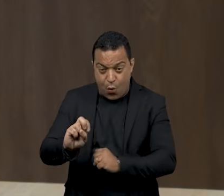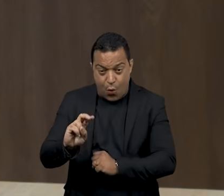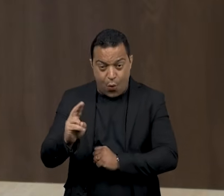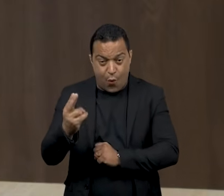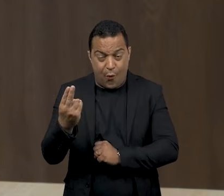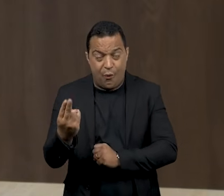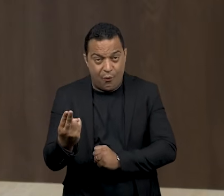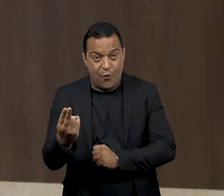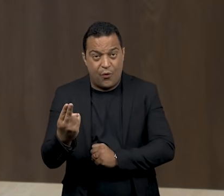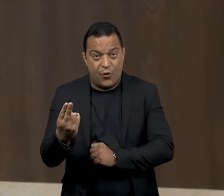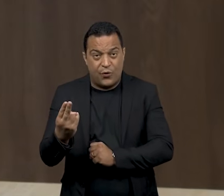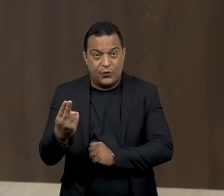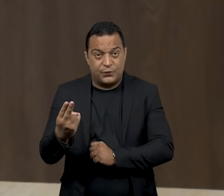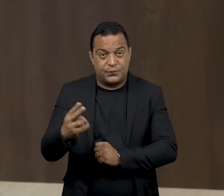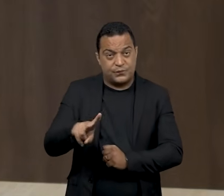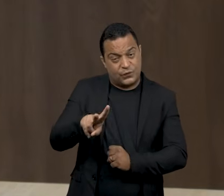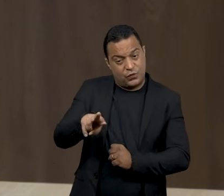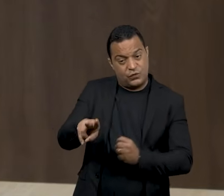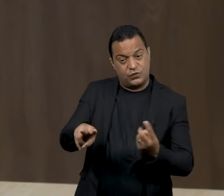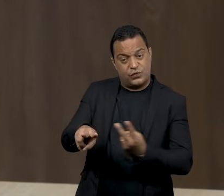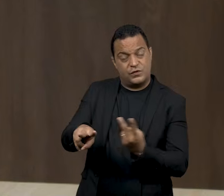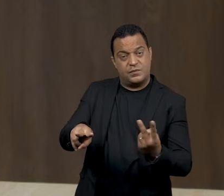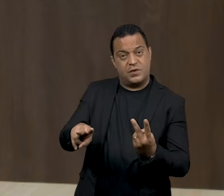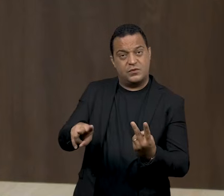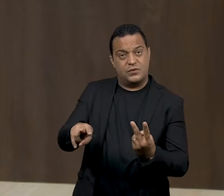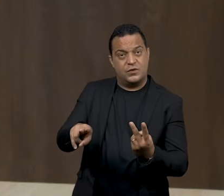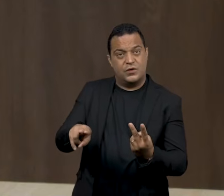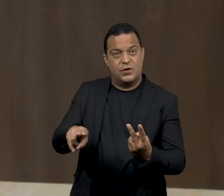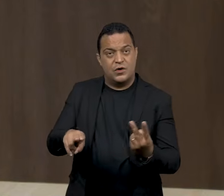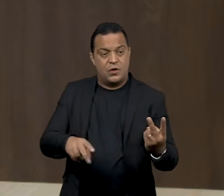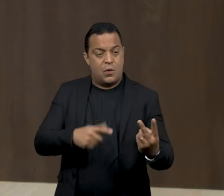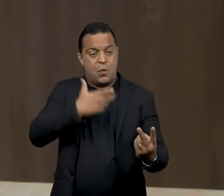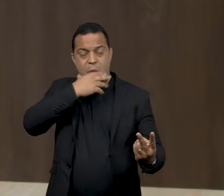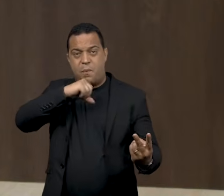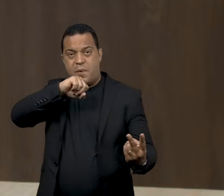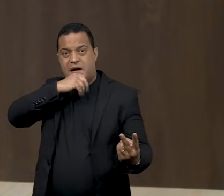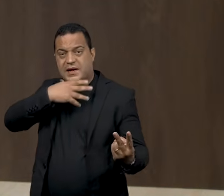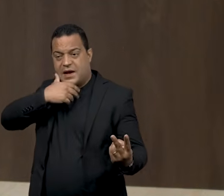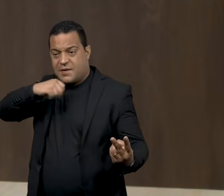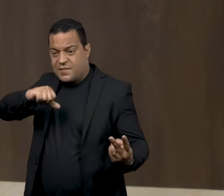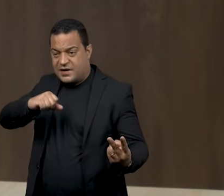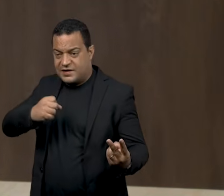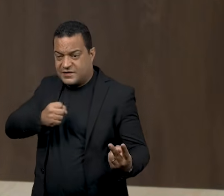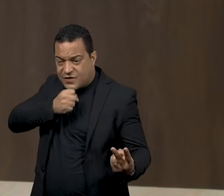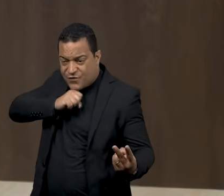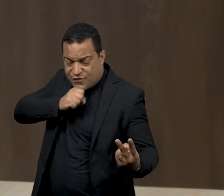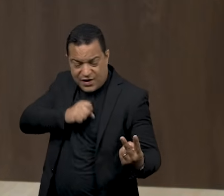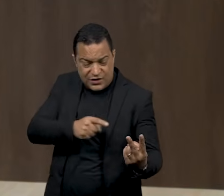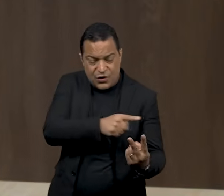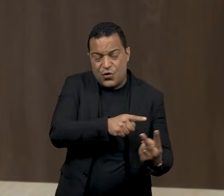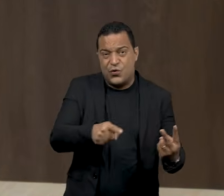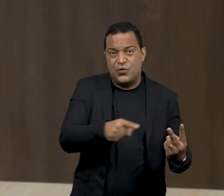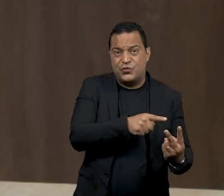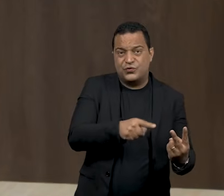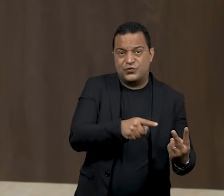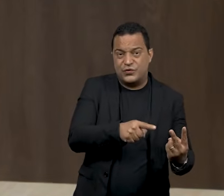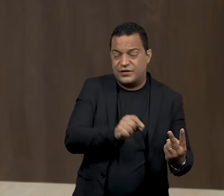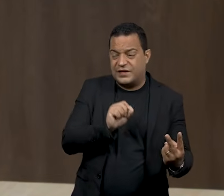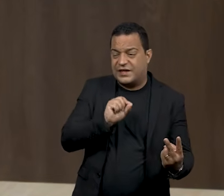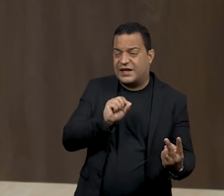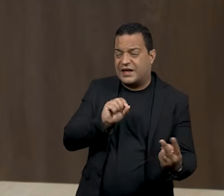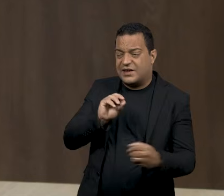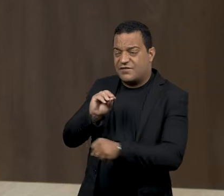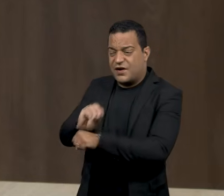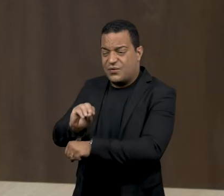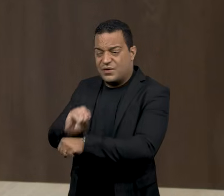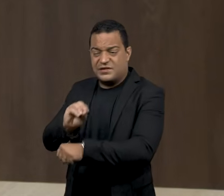entre os irmãos, porque os pais chegam à idade, à velhice, precisam agora dos cuidados dos filhos e eles